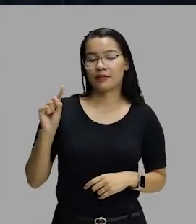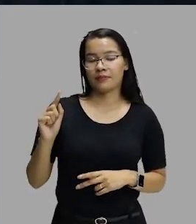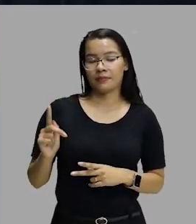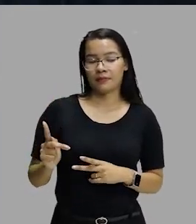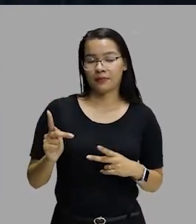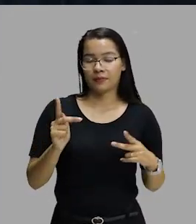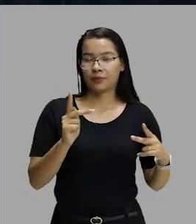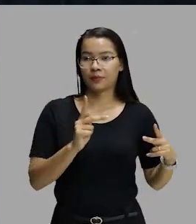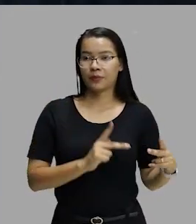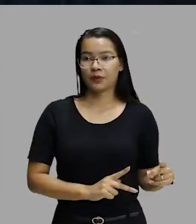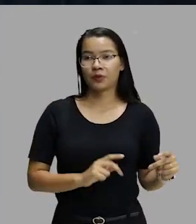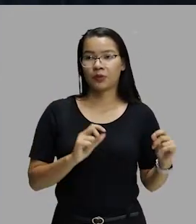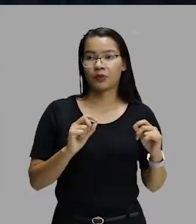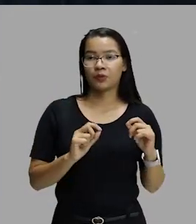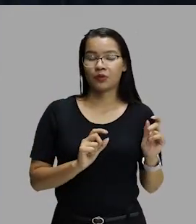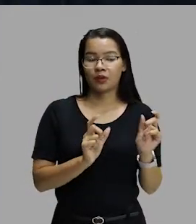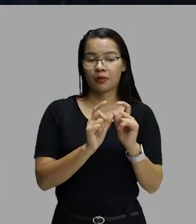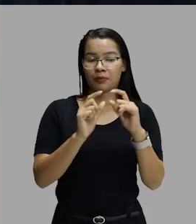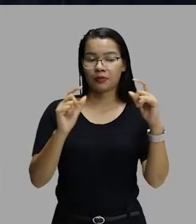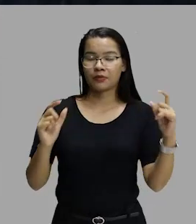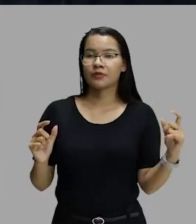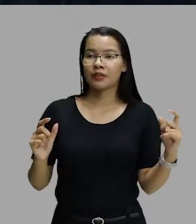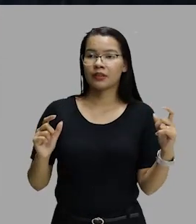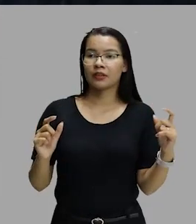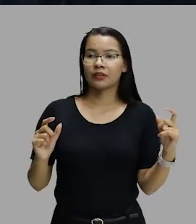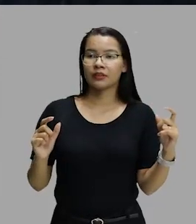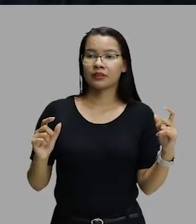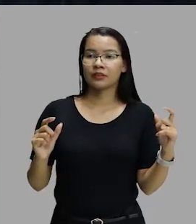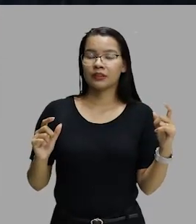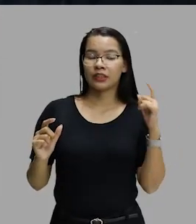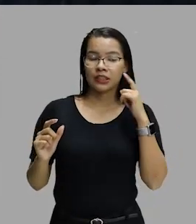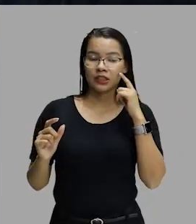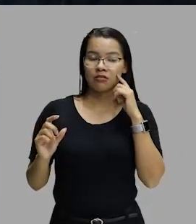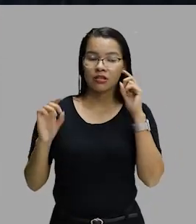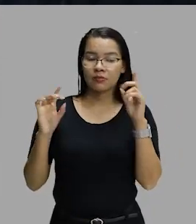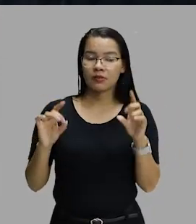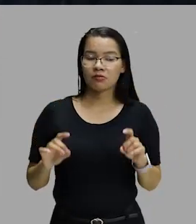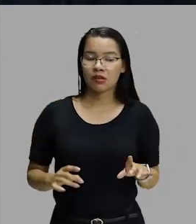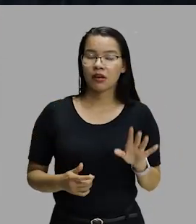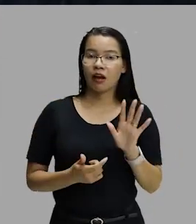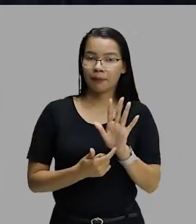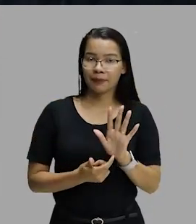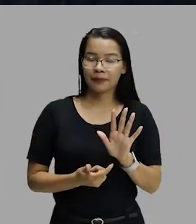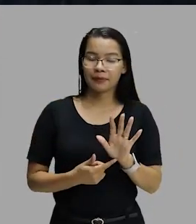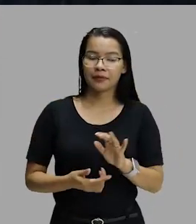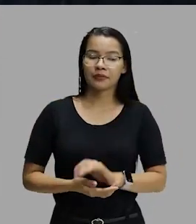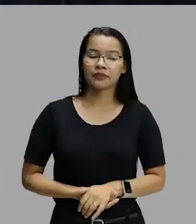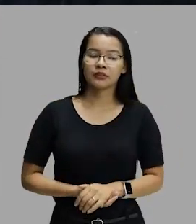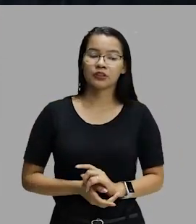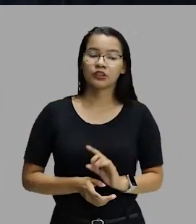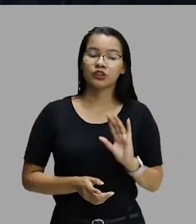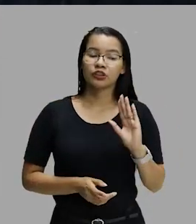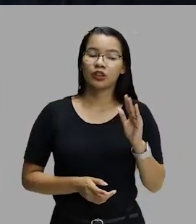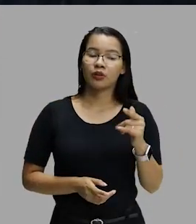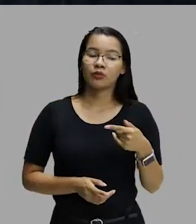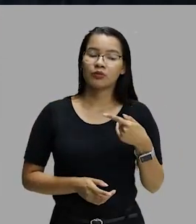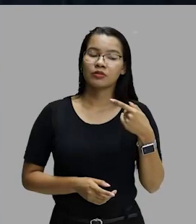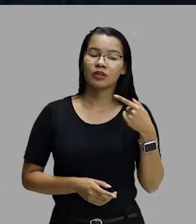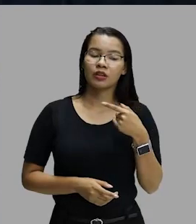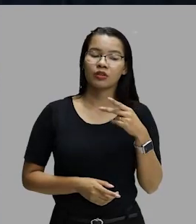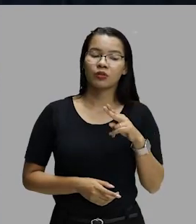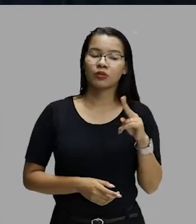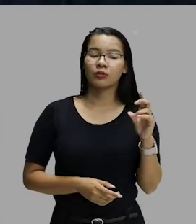Então, é o que o capítulo 6, como ideia principal, apresenta. O próximo capítulo é chamado